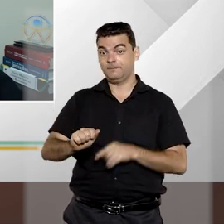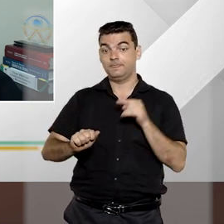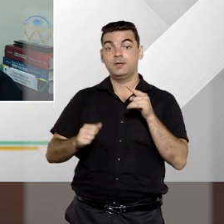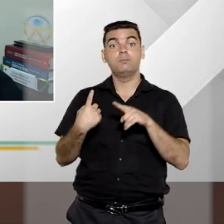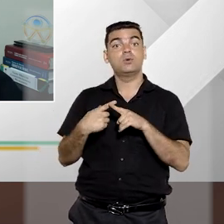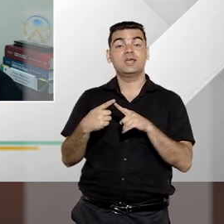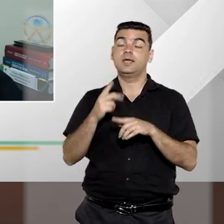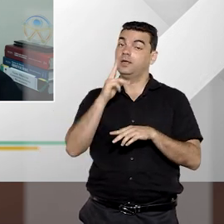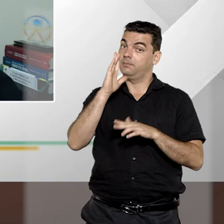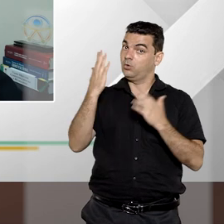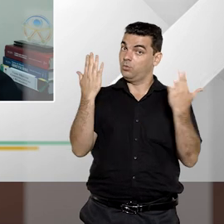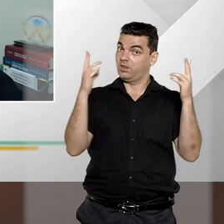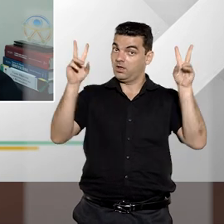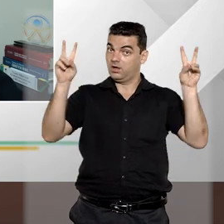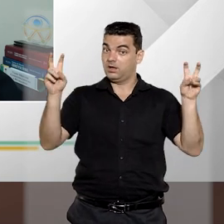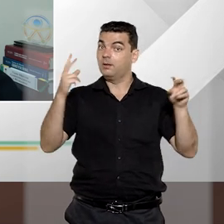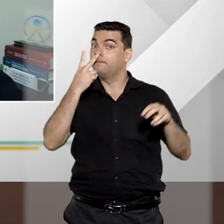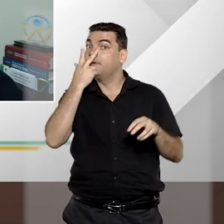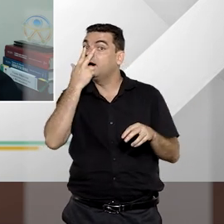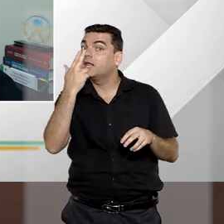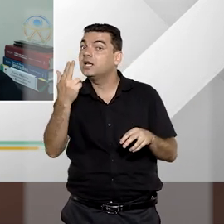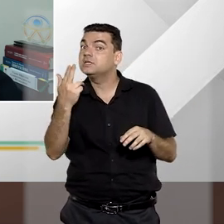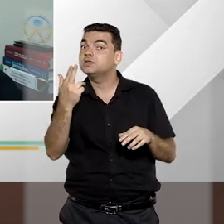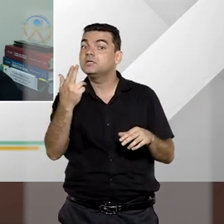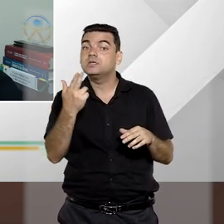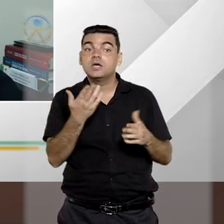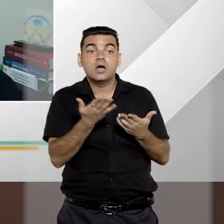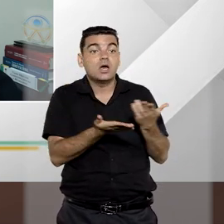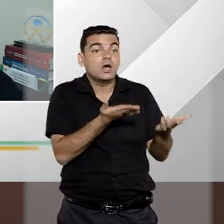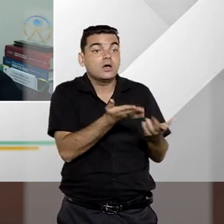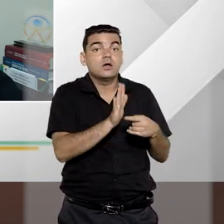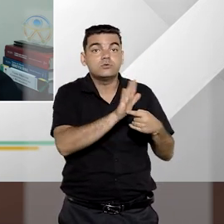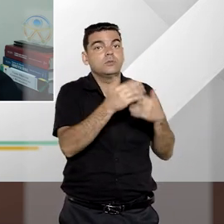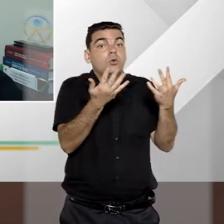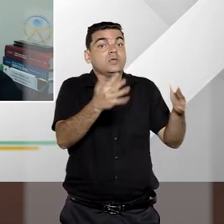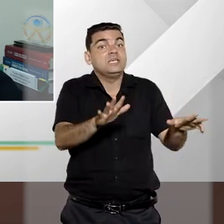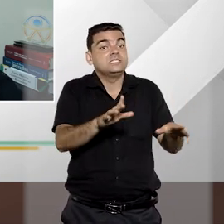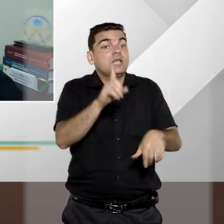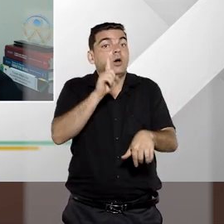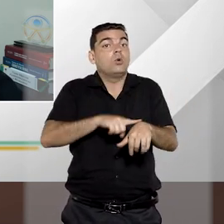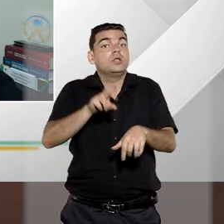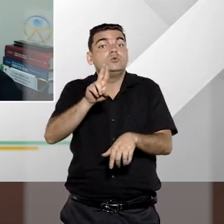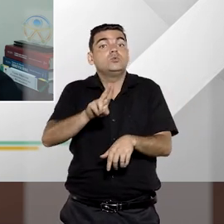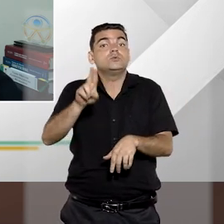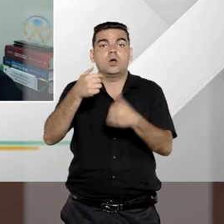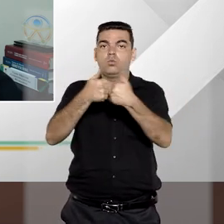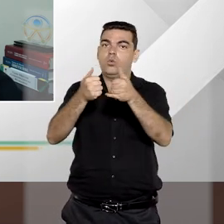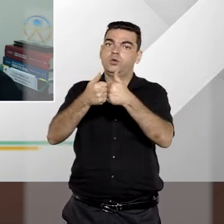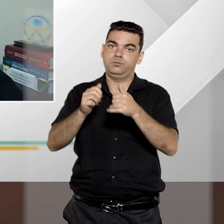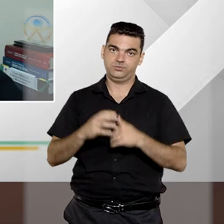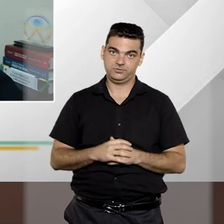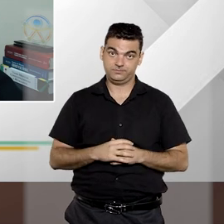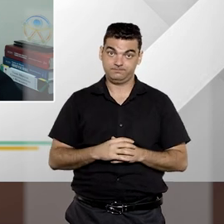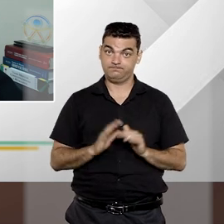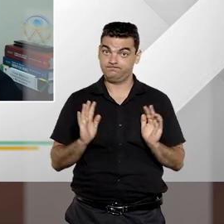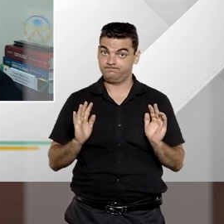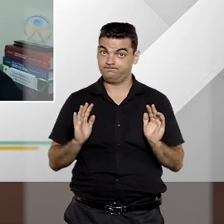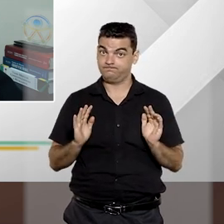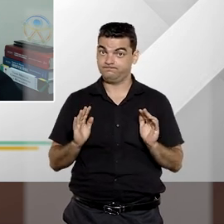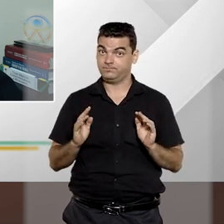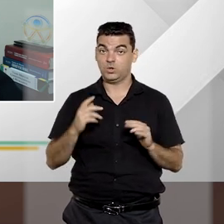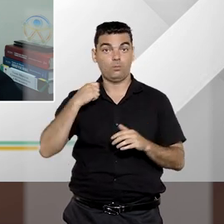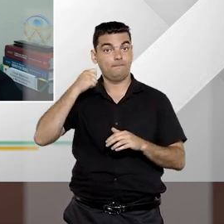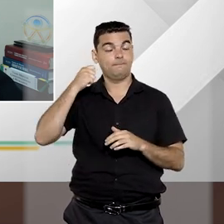pessoa foi, entre aspas, negligenciada e discriminada na utilização de ônibus do transporte